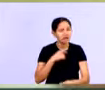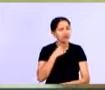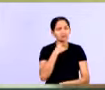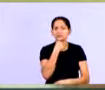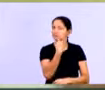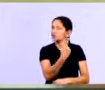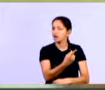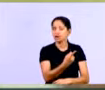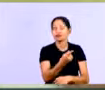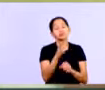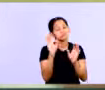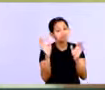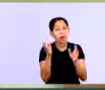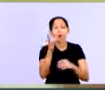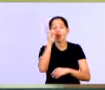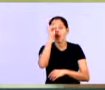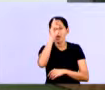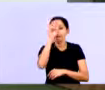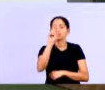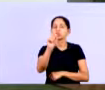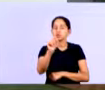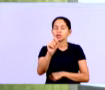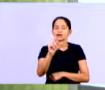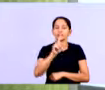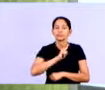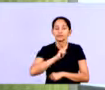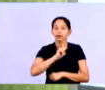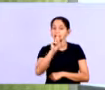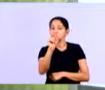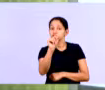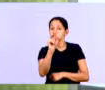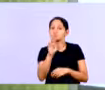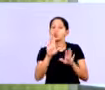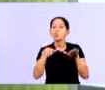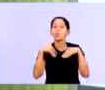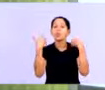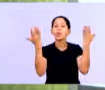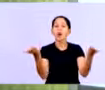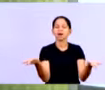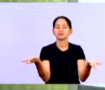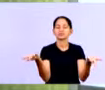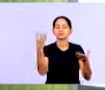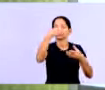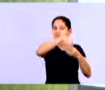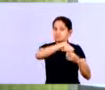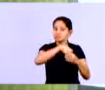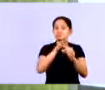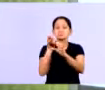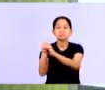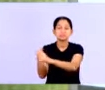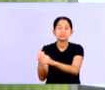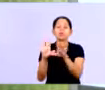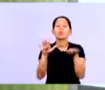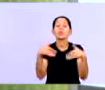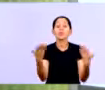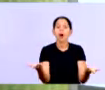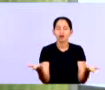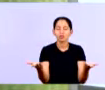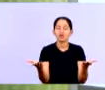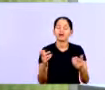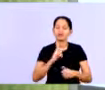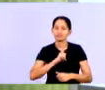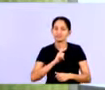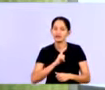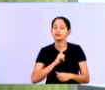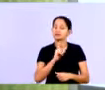investir. Lembrando que dependendo do volume de dinheiro que você tem, ou independente da quantidade de dinheiro que você tem, ter